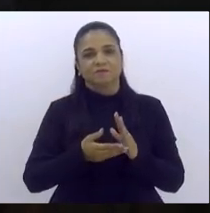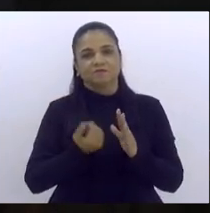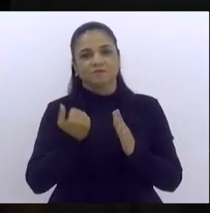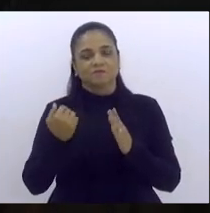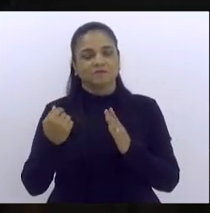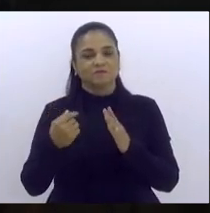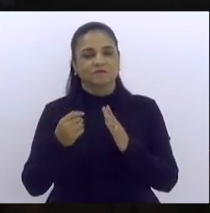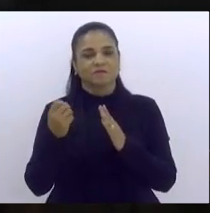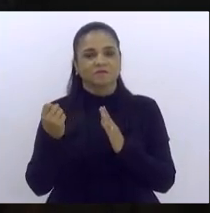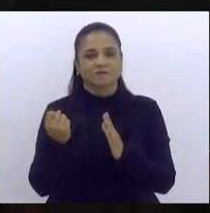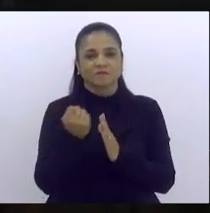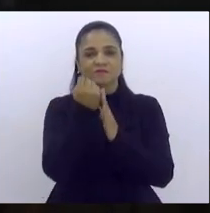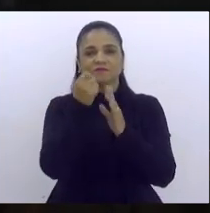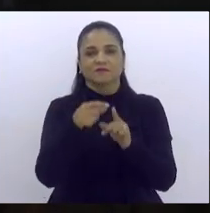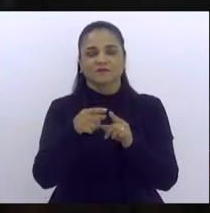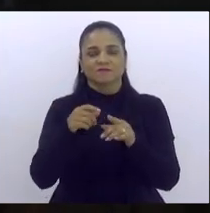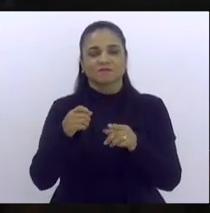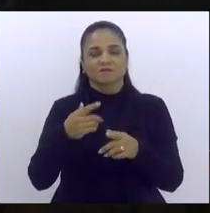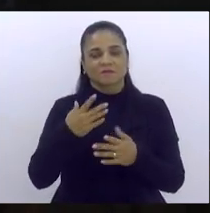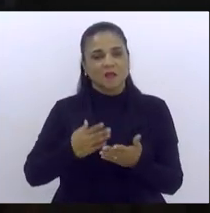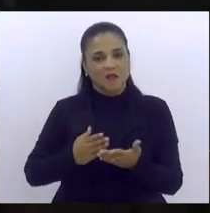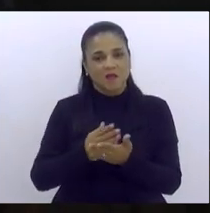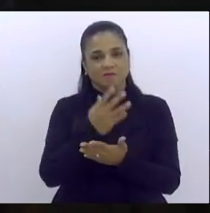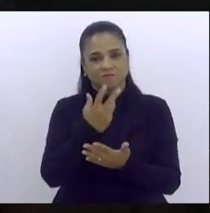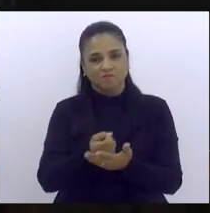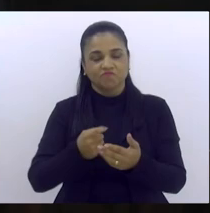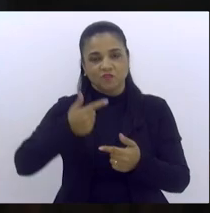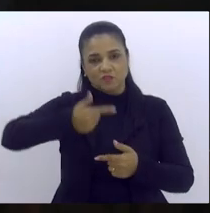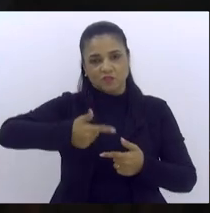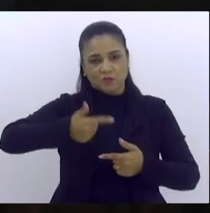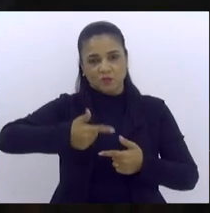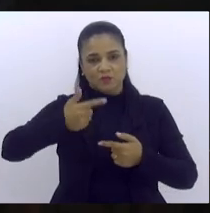aprovado, vai à redação do vencido para a segunda discussão.